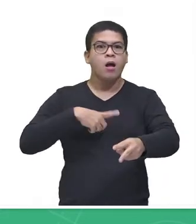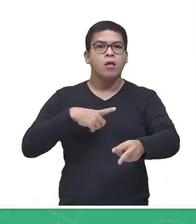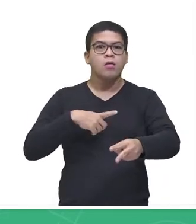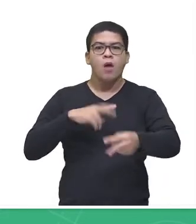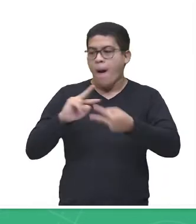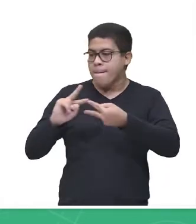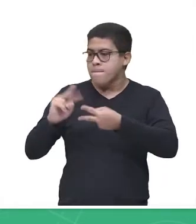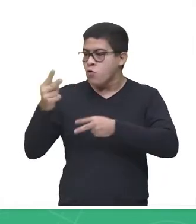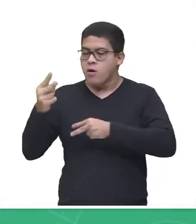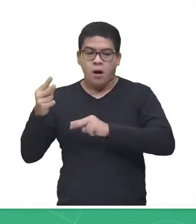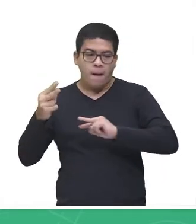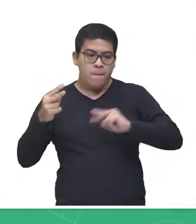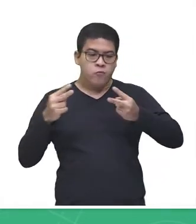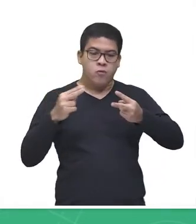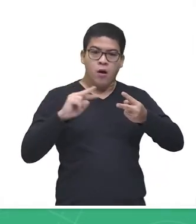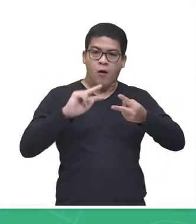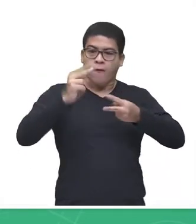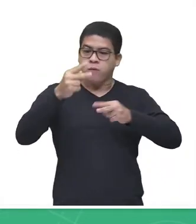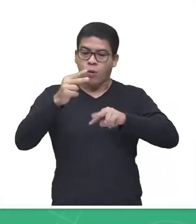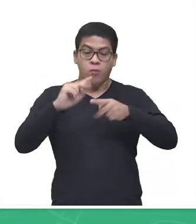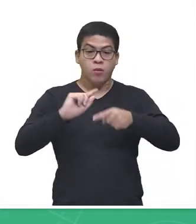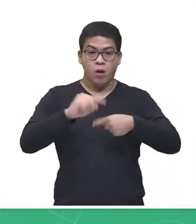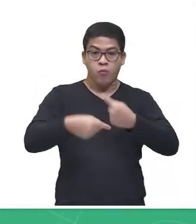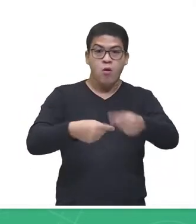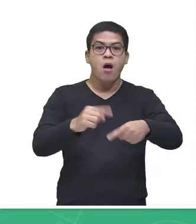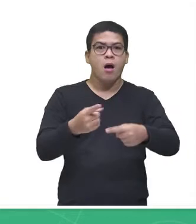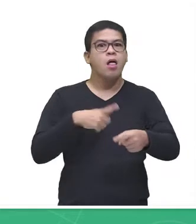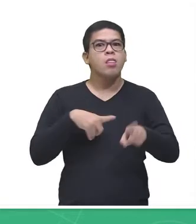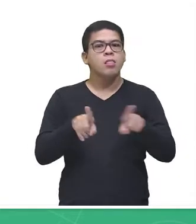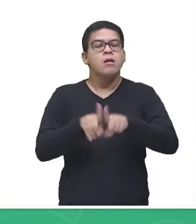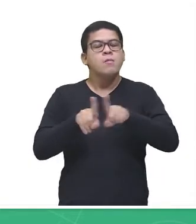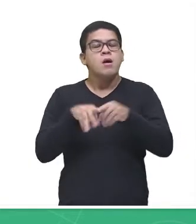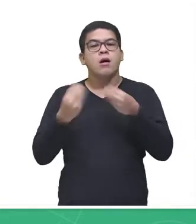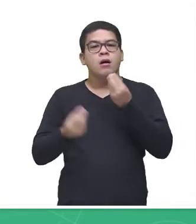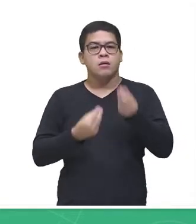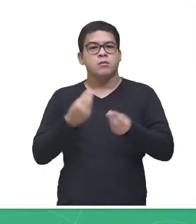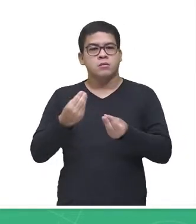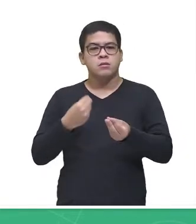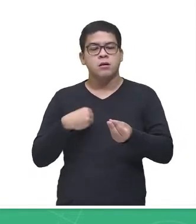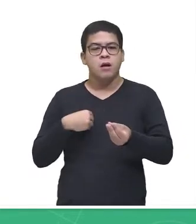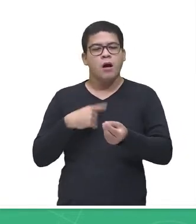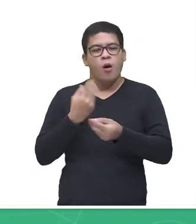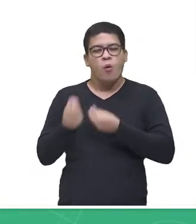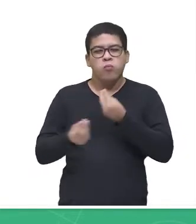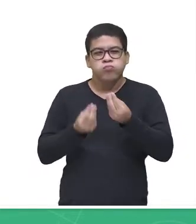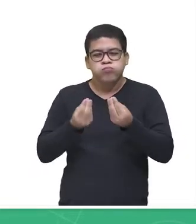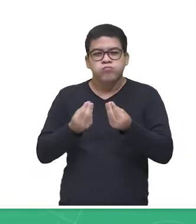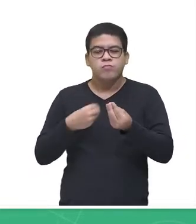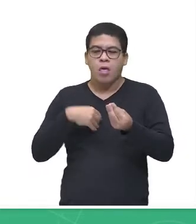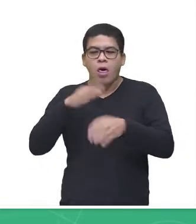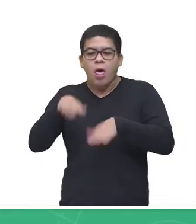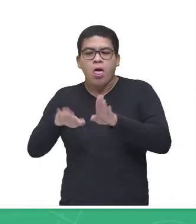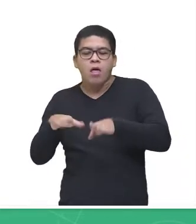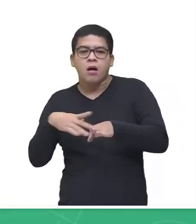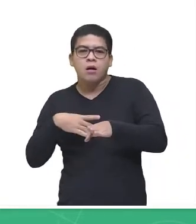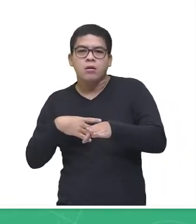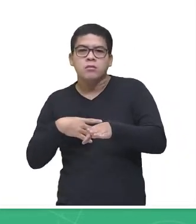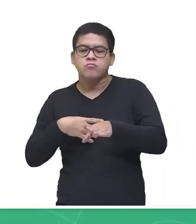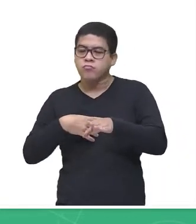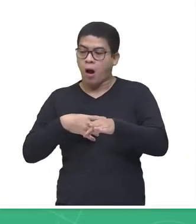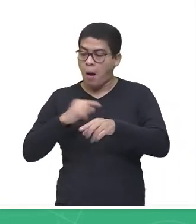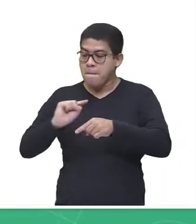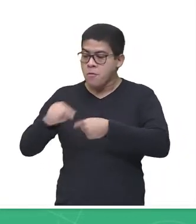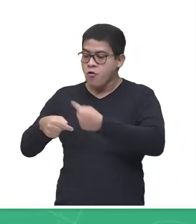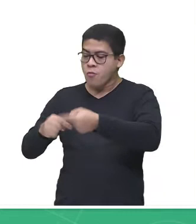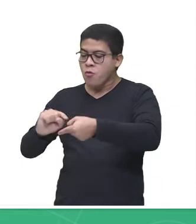duplicam as suas organelas, duplicam seu tamanho, e aí em um determinado momento dessa multiplicação,